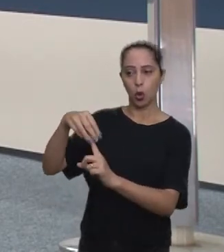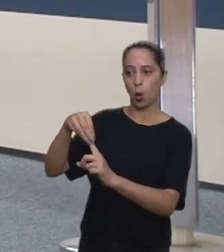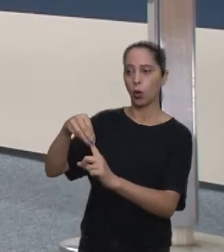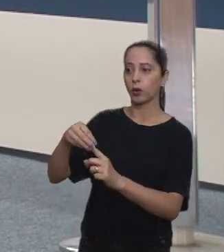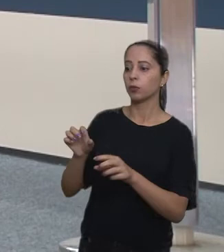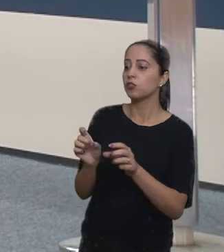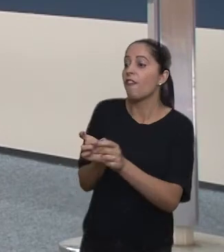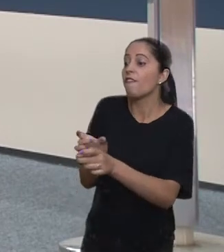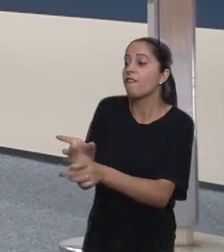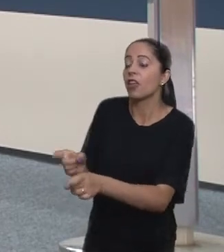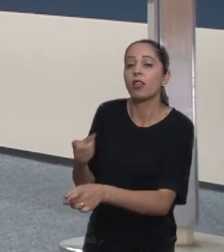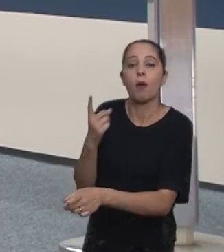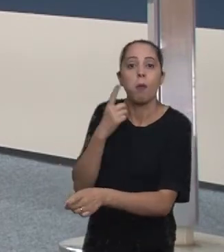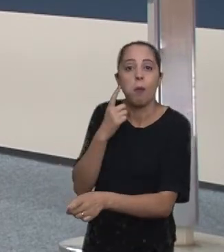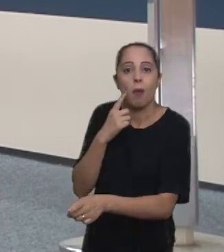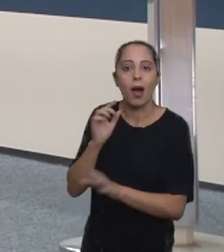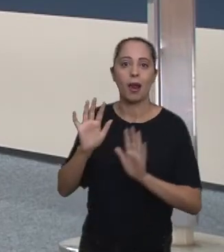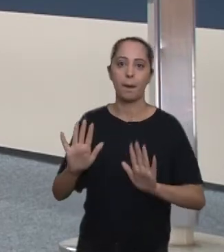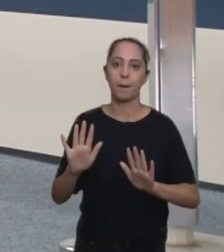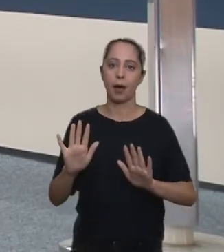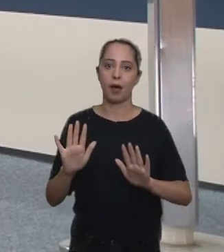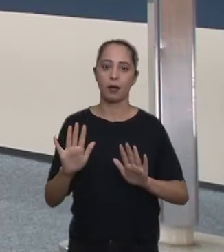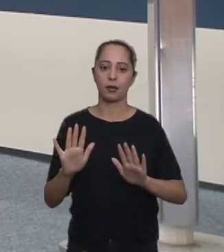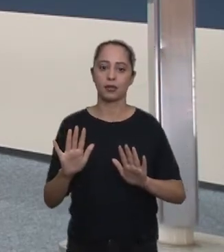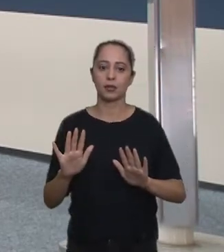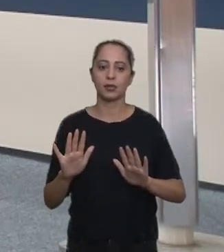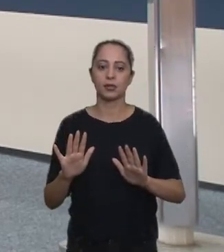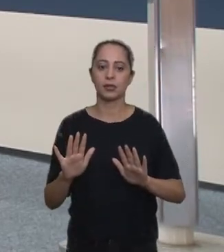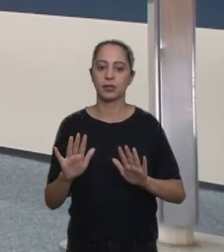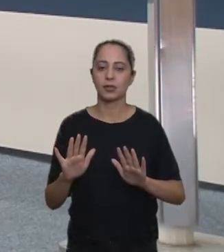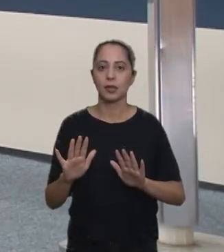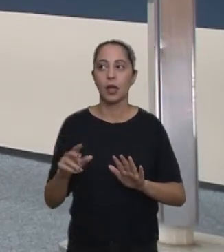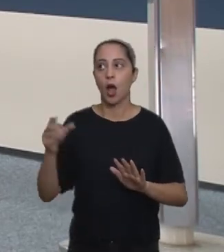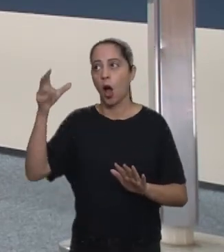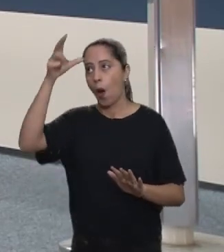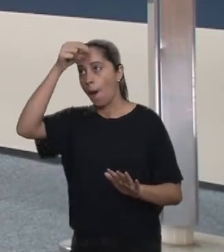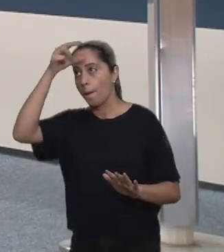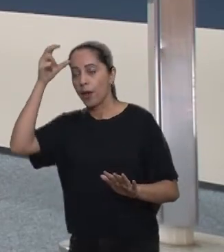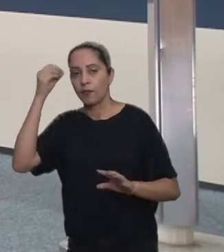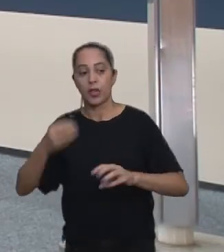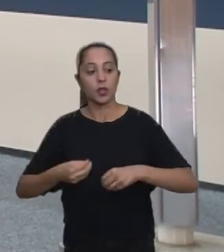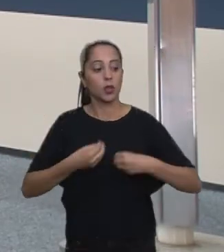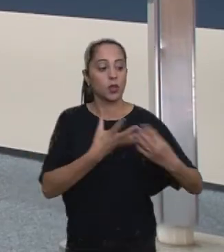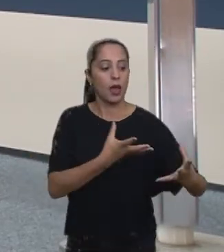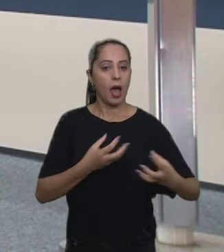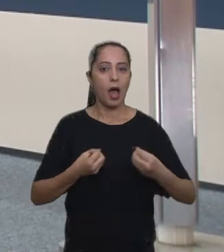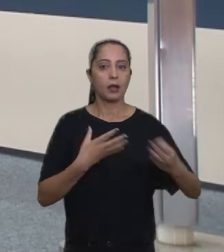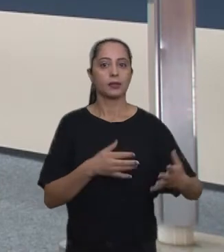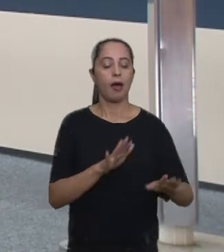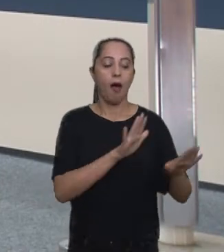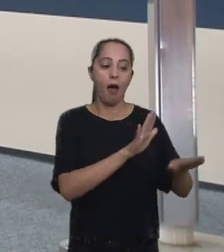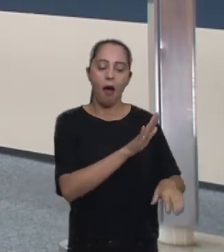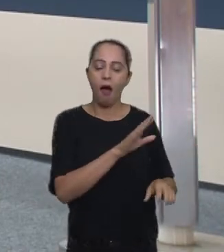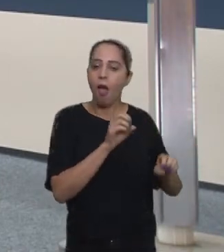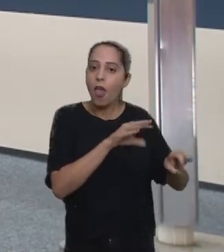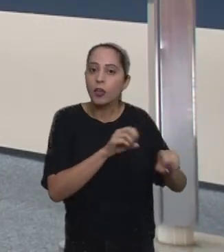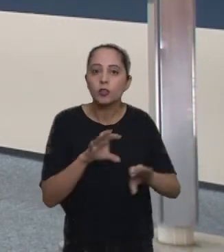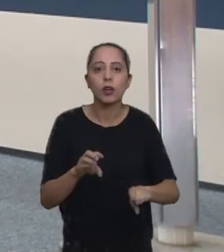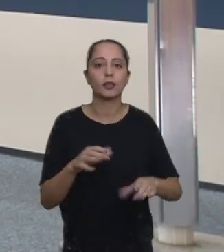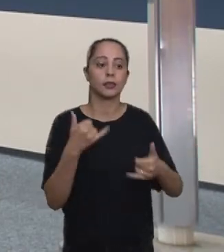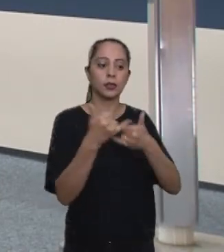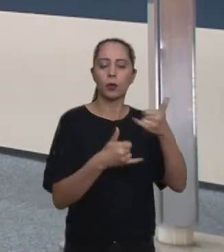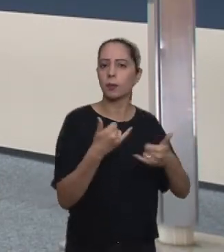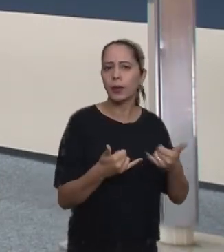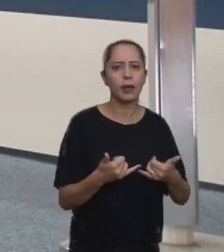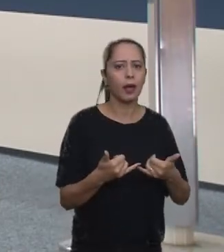E o papel das crianças e da política pública é da educação, da lazer, né? As crianças têm o direito